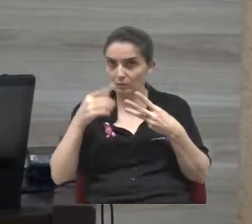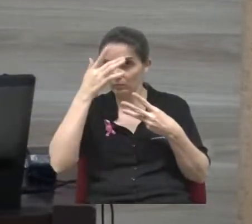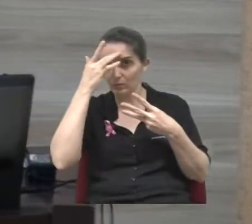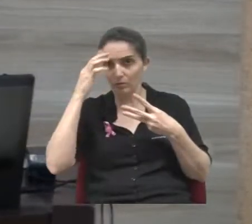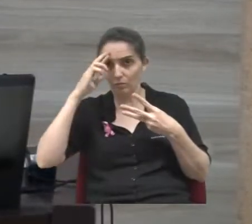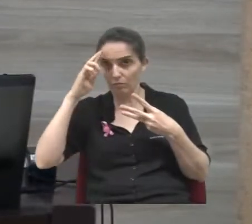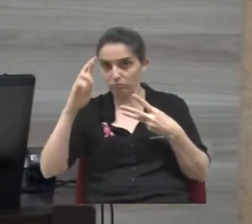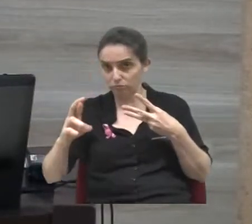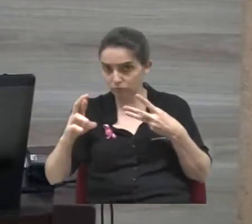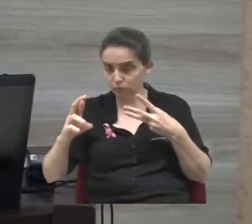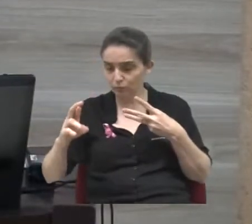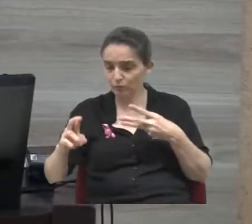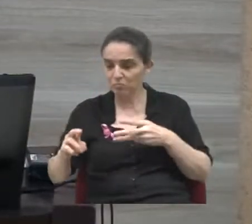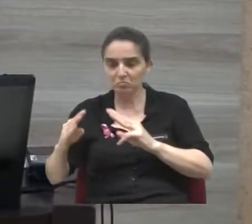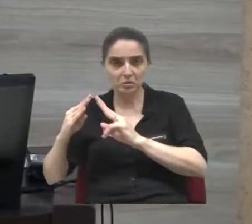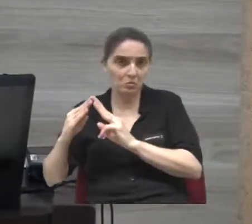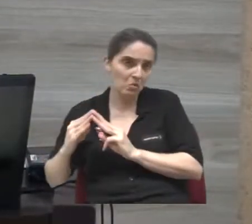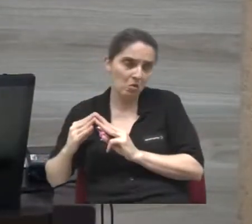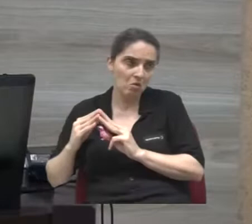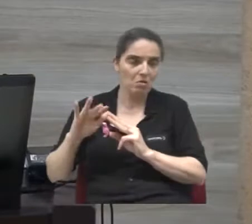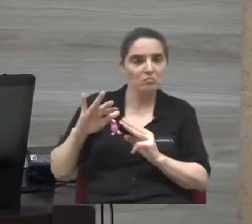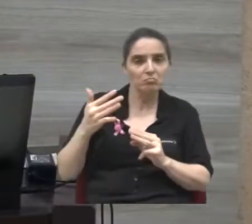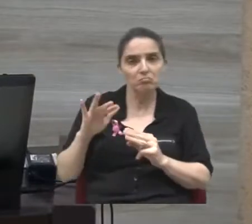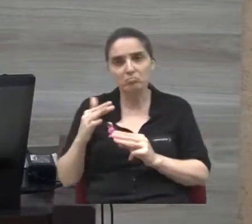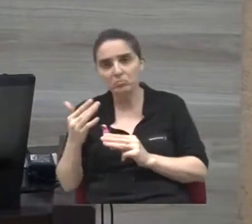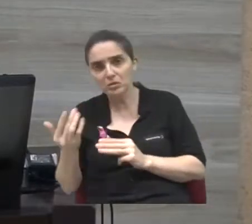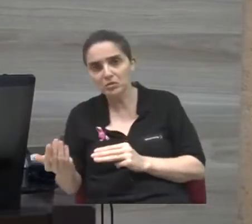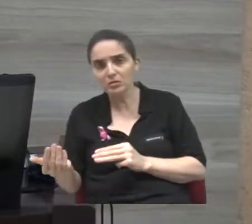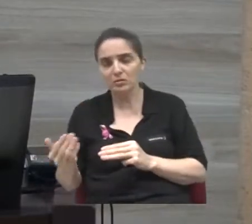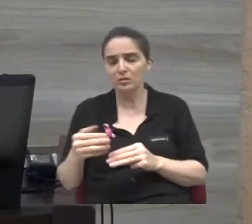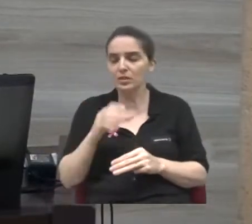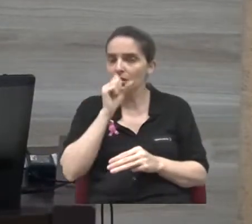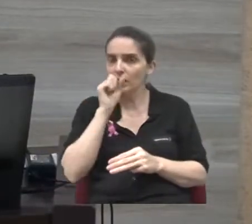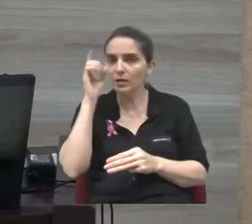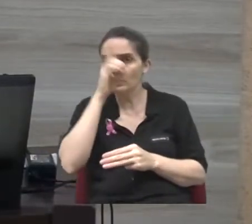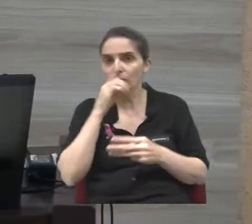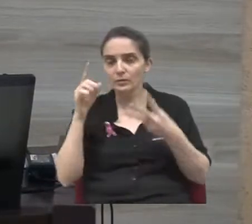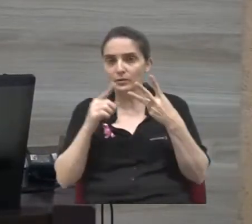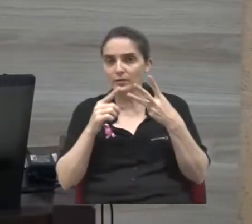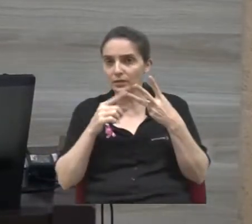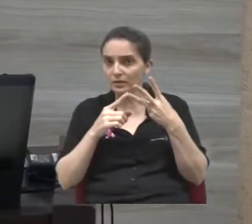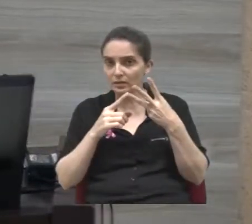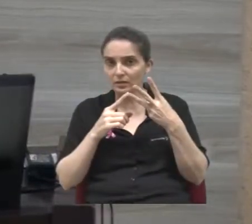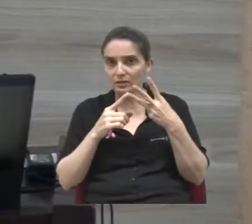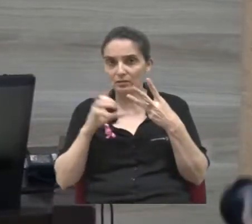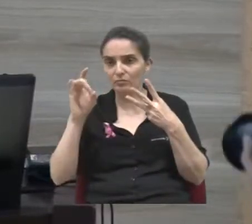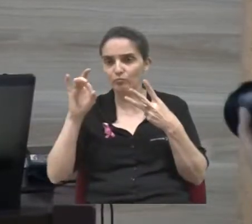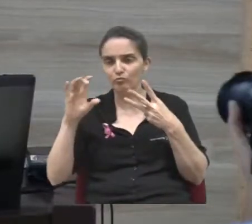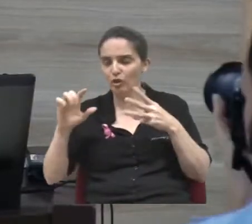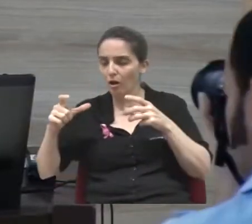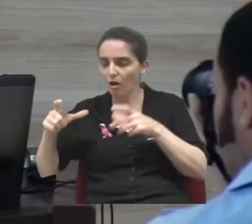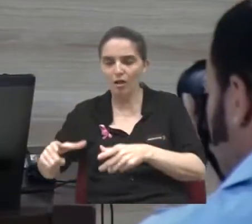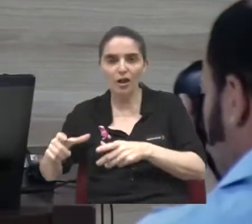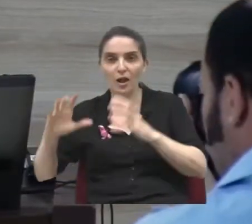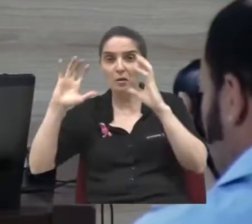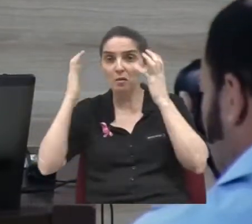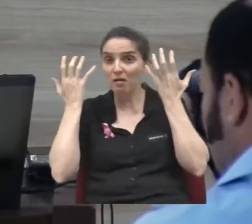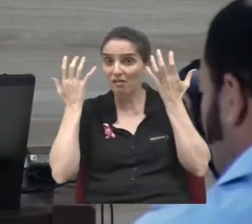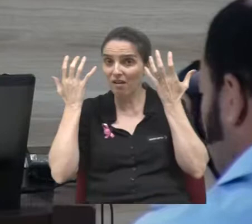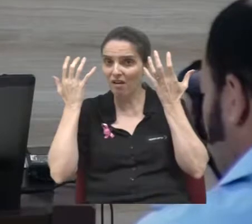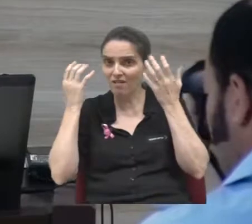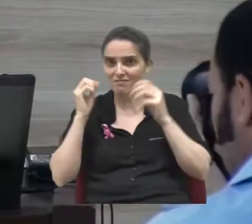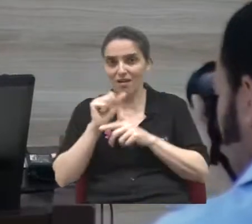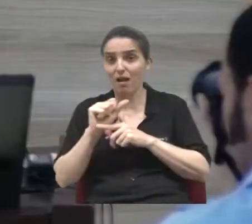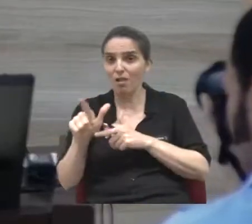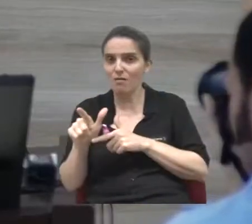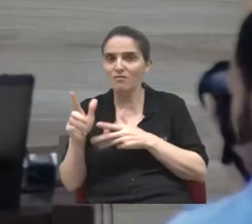ali, ou às vezes vai ocasionalmente fim de semana, e tem aquele outro que faz aquelas baladas, aqueles bailes, aquelas festas. Evidentemente que até